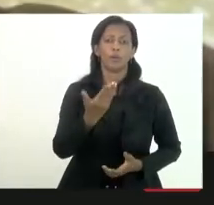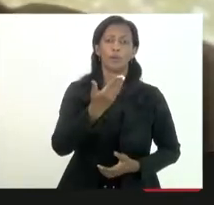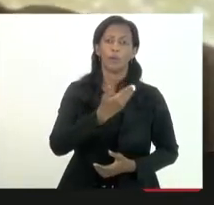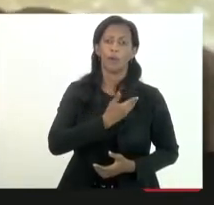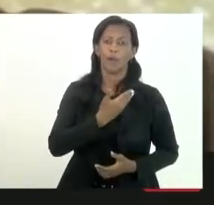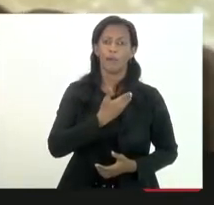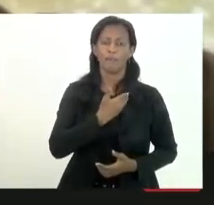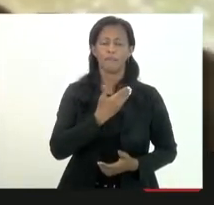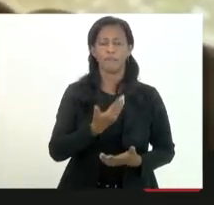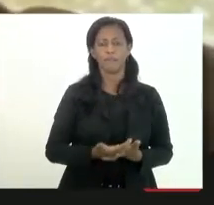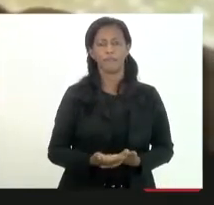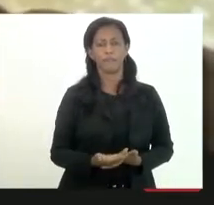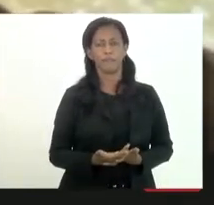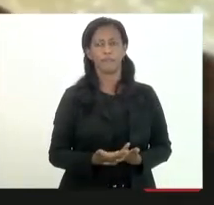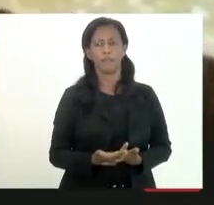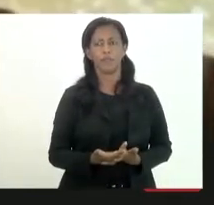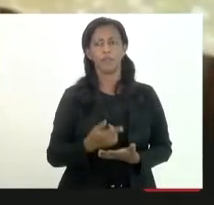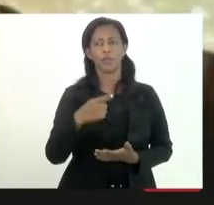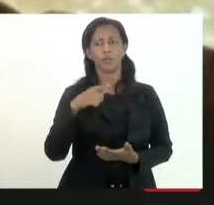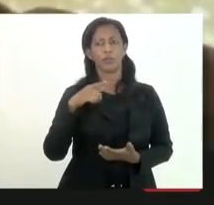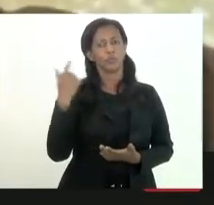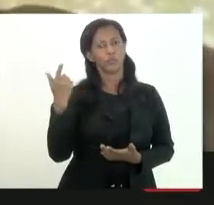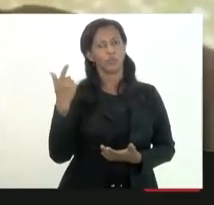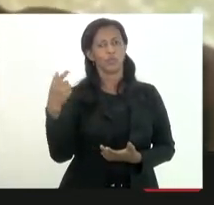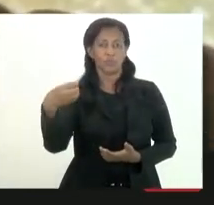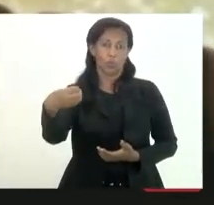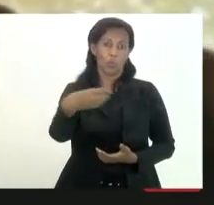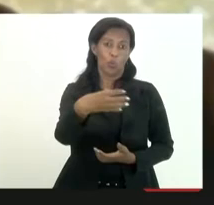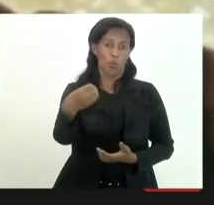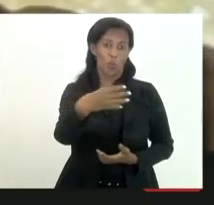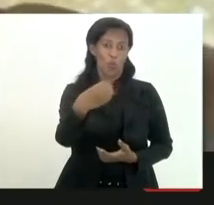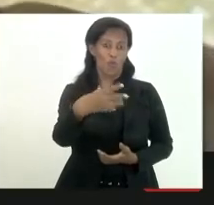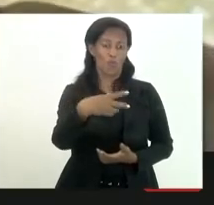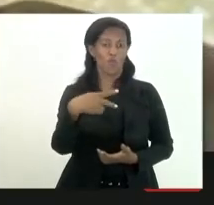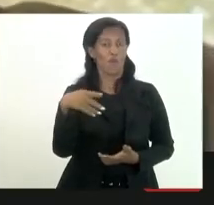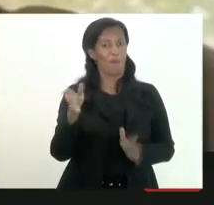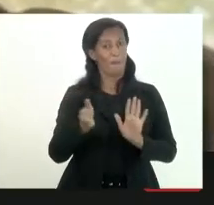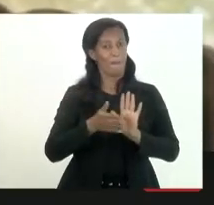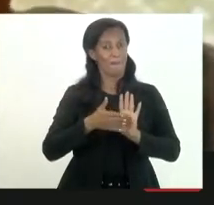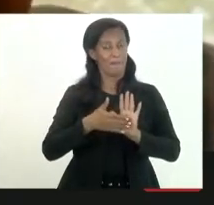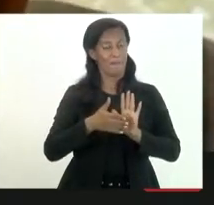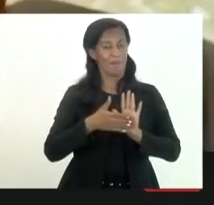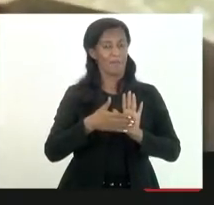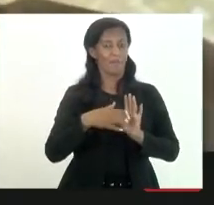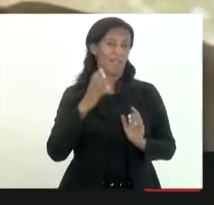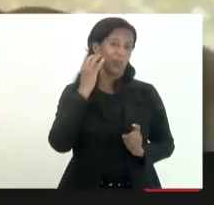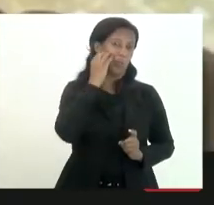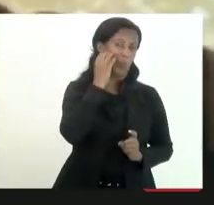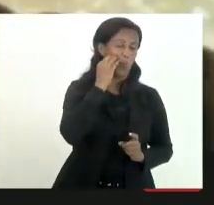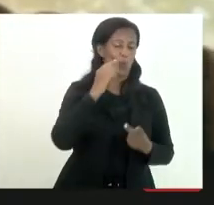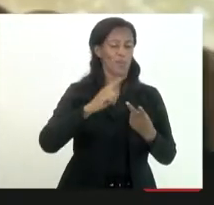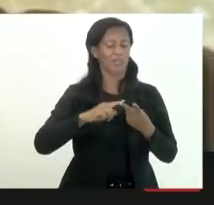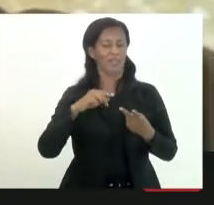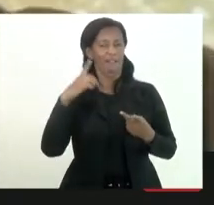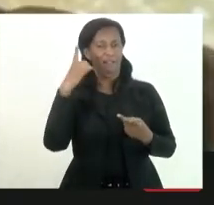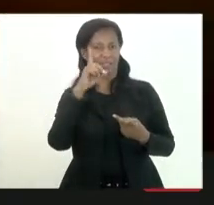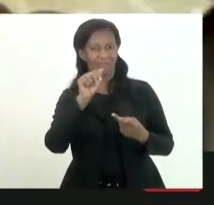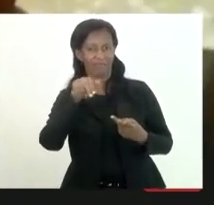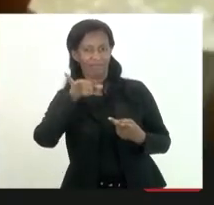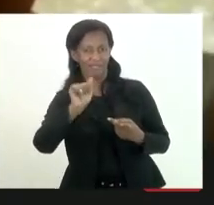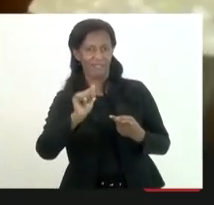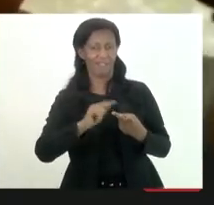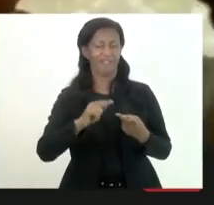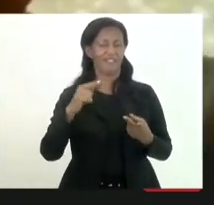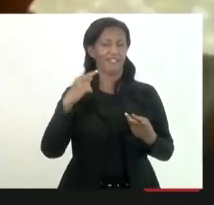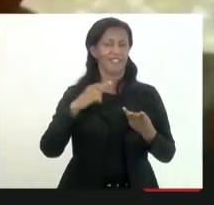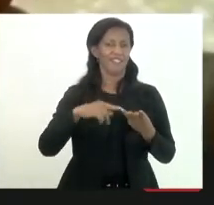mais recentes, que são desse mandato, né? A Renata Souza, a Dani, a Mônica Francisco, são as mais recentes,